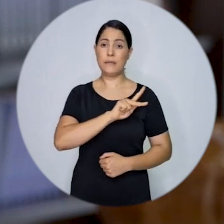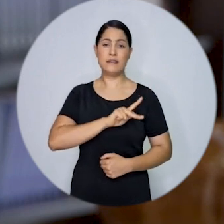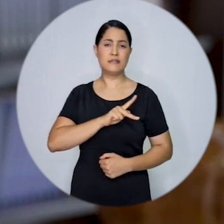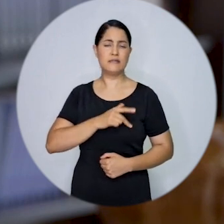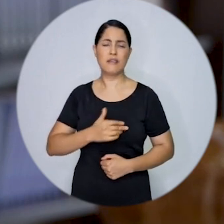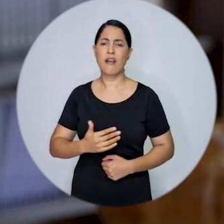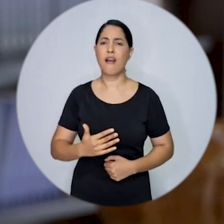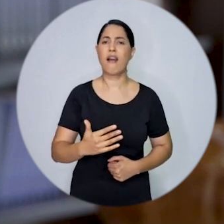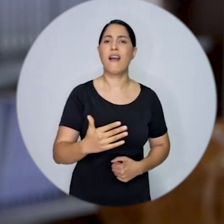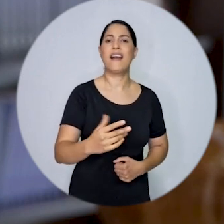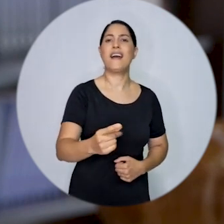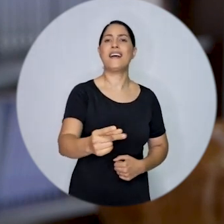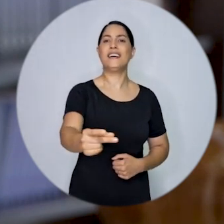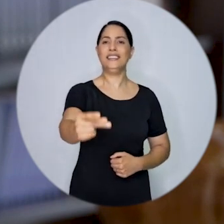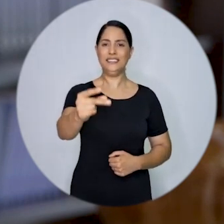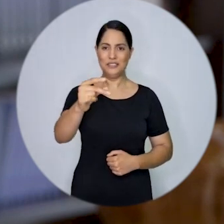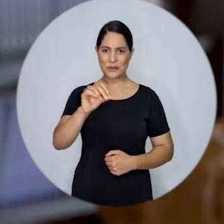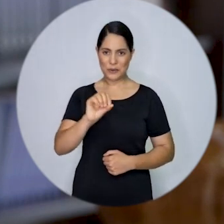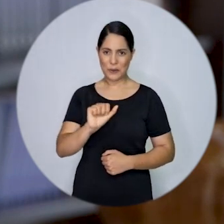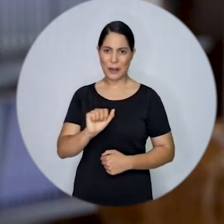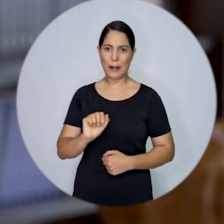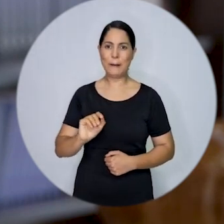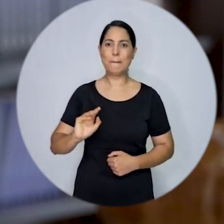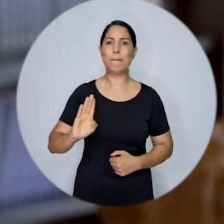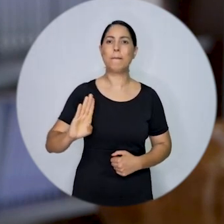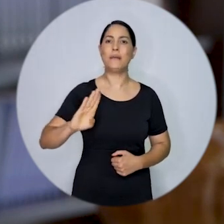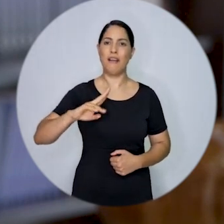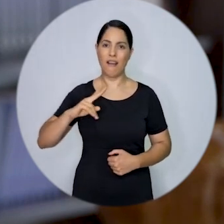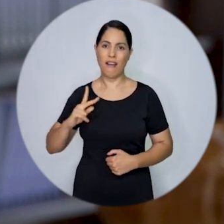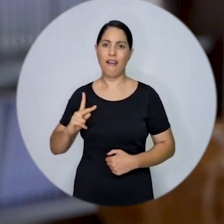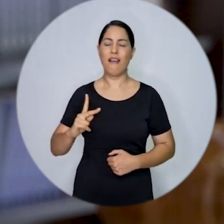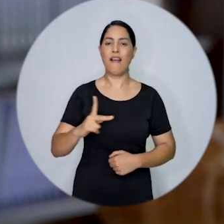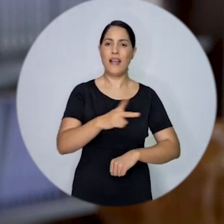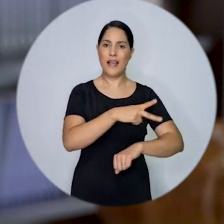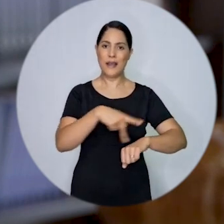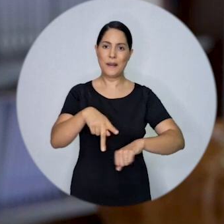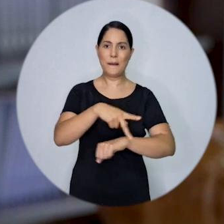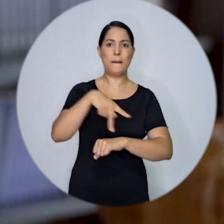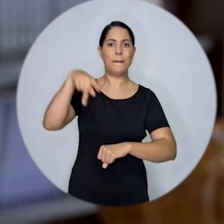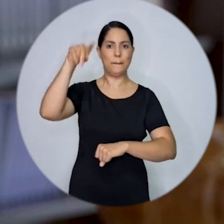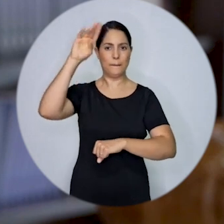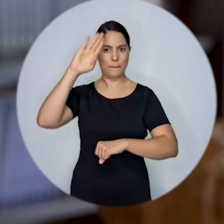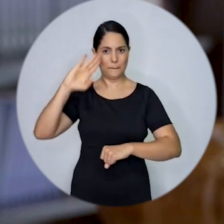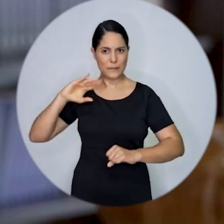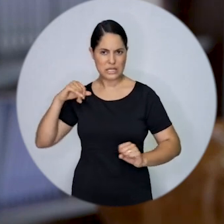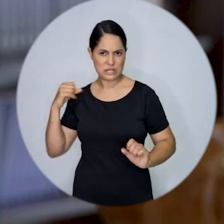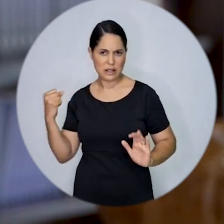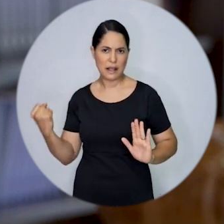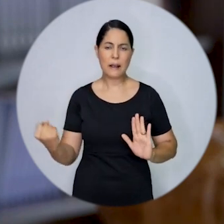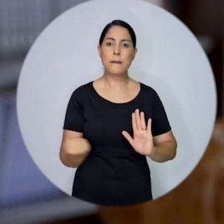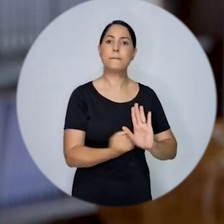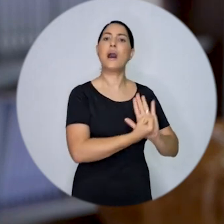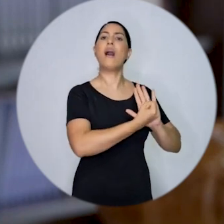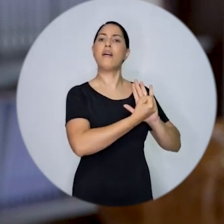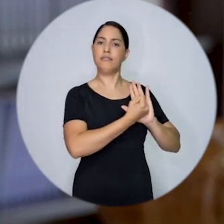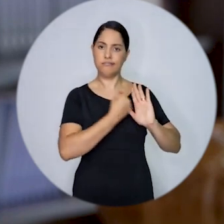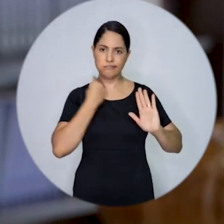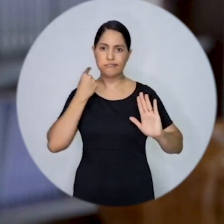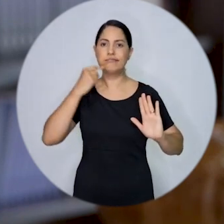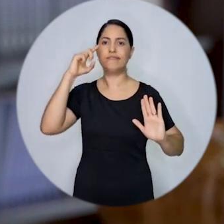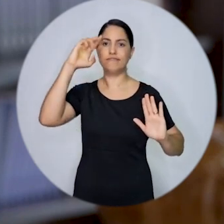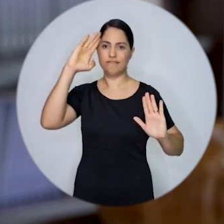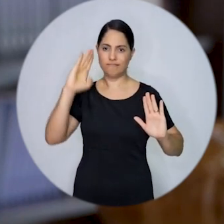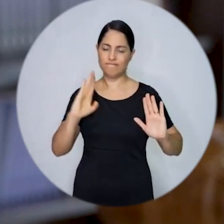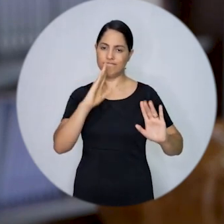da Ordem dos Advogados do Brasil, que grava na história de nosso país o melhor da tradição